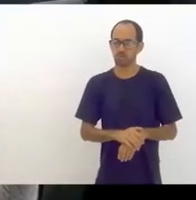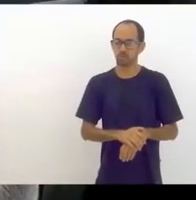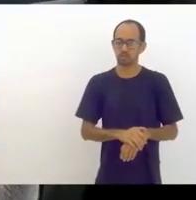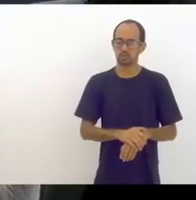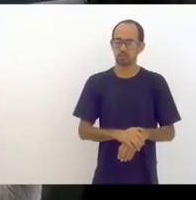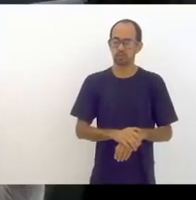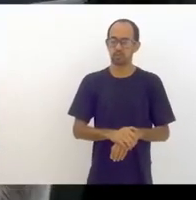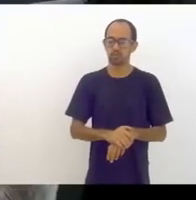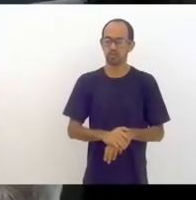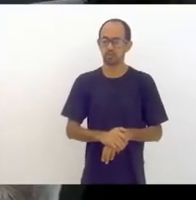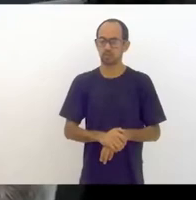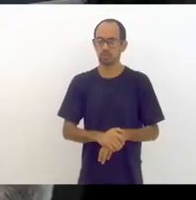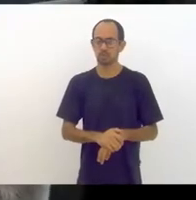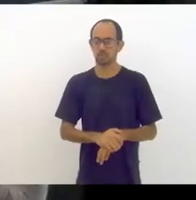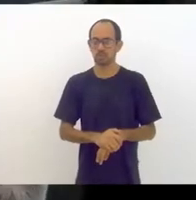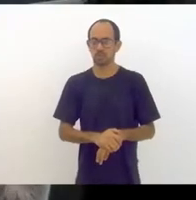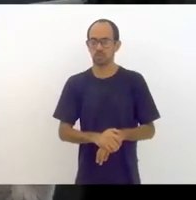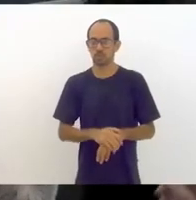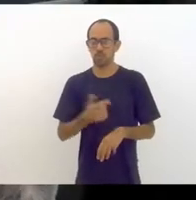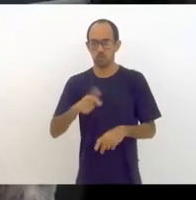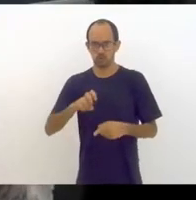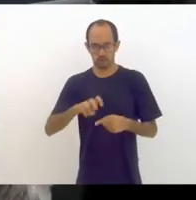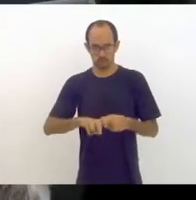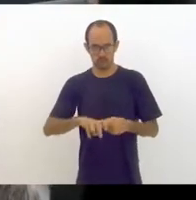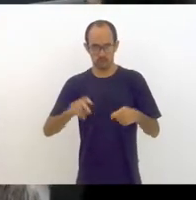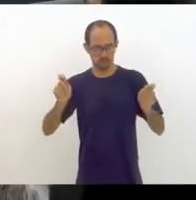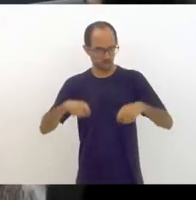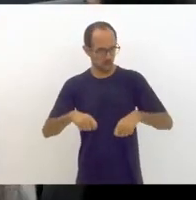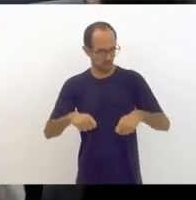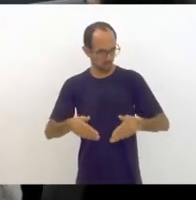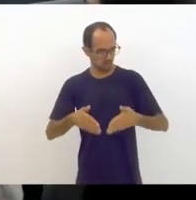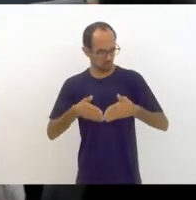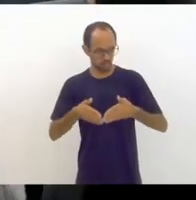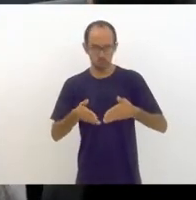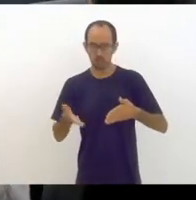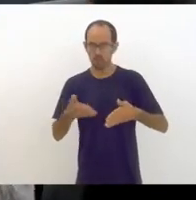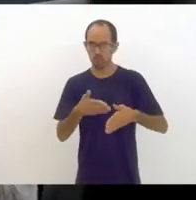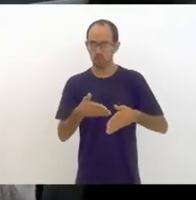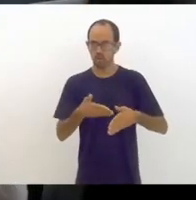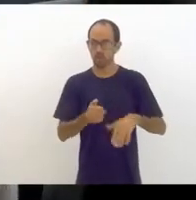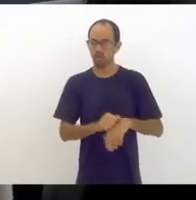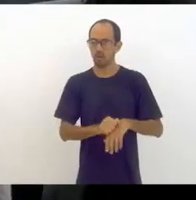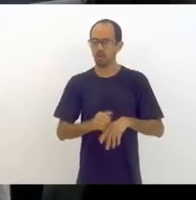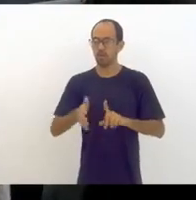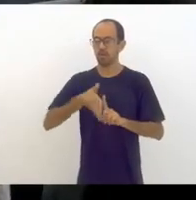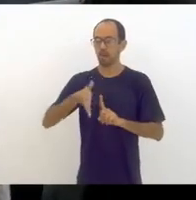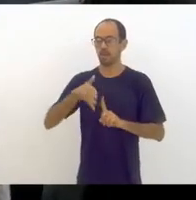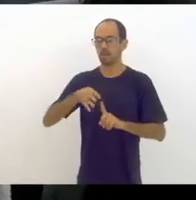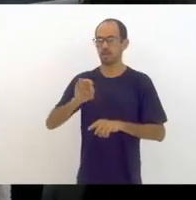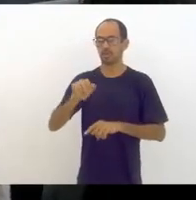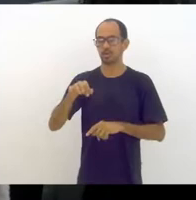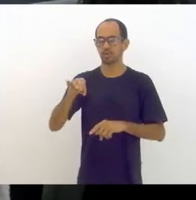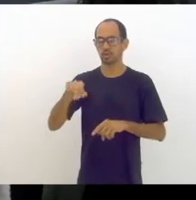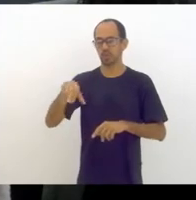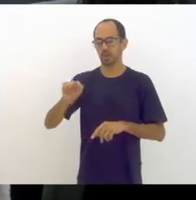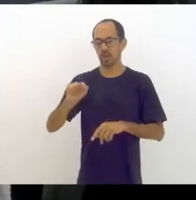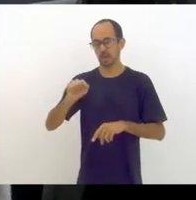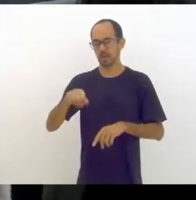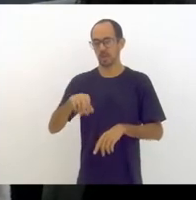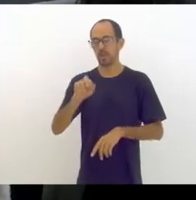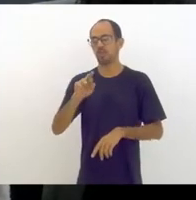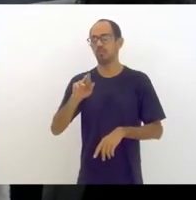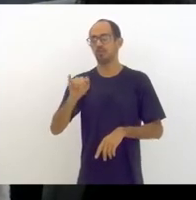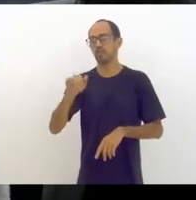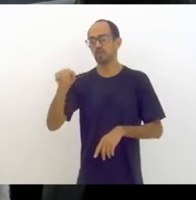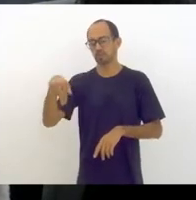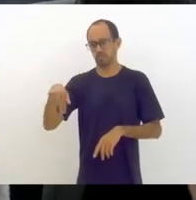arruma. Tem mais uma cadeira aqui, Helena? Então, tá, com a palavra, a Tatiana, representando aqui a Fijan. Bom